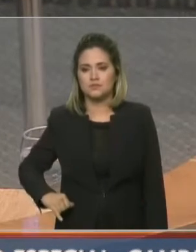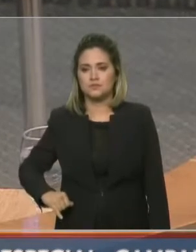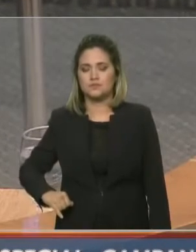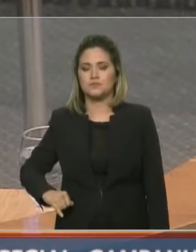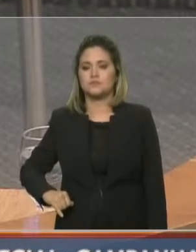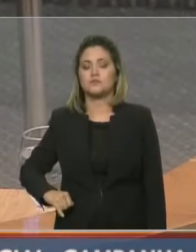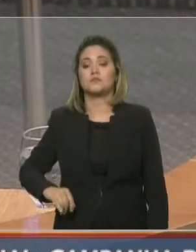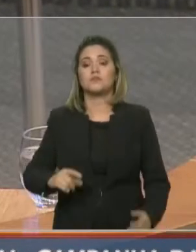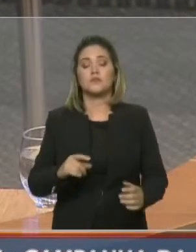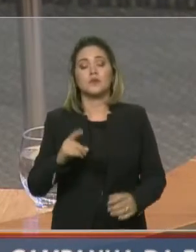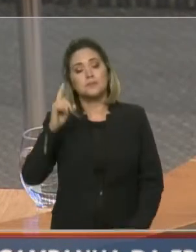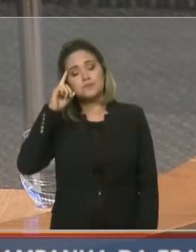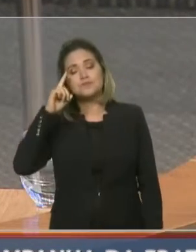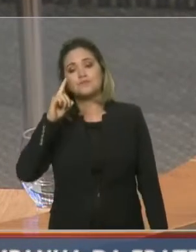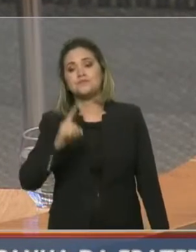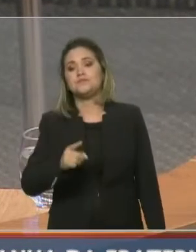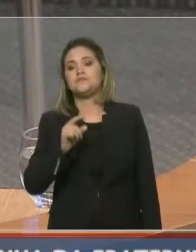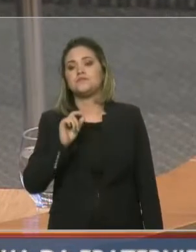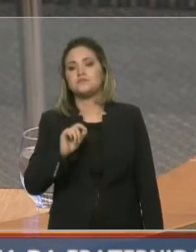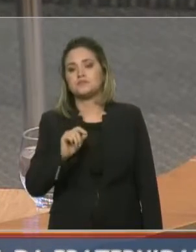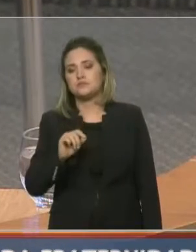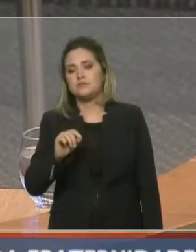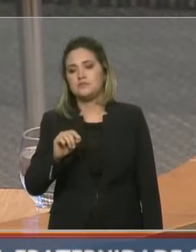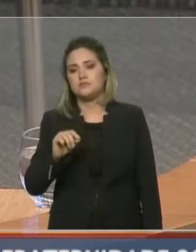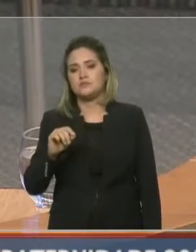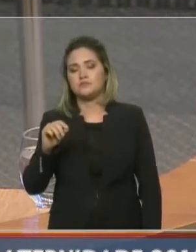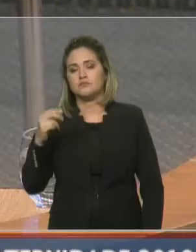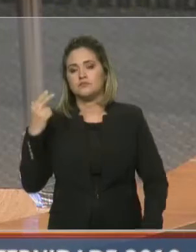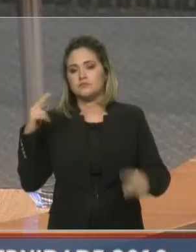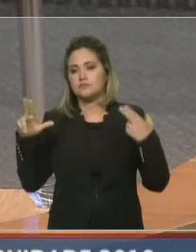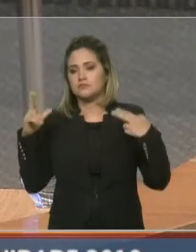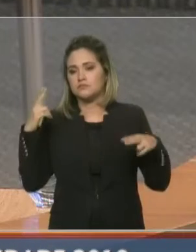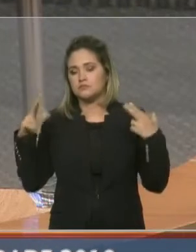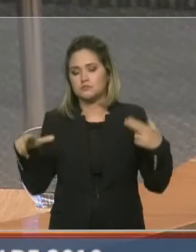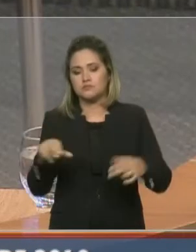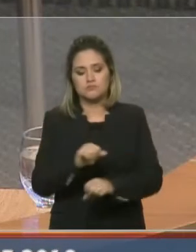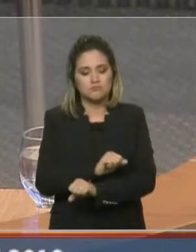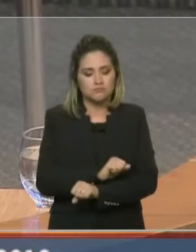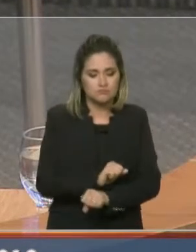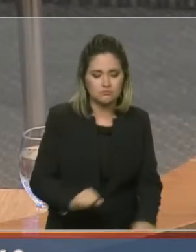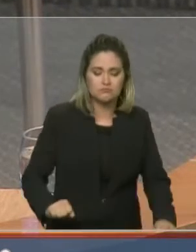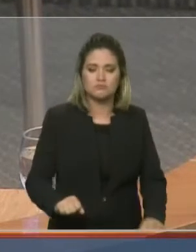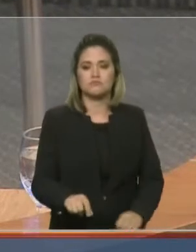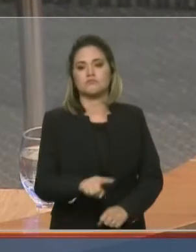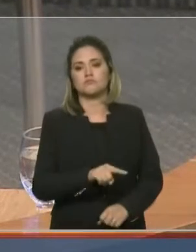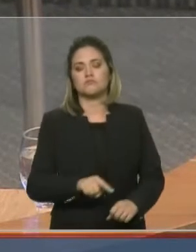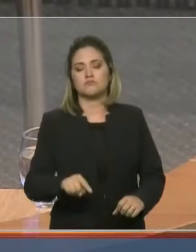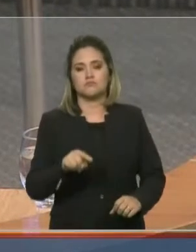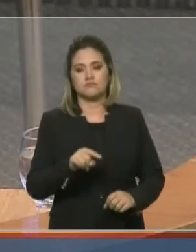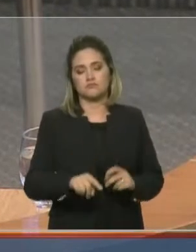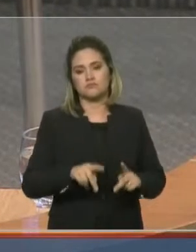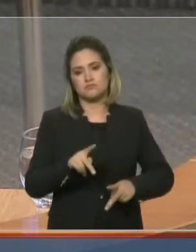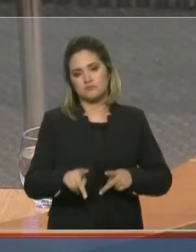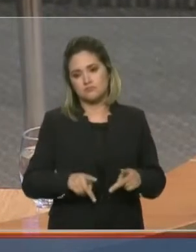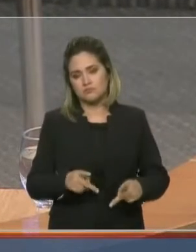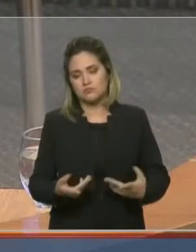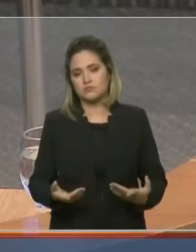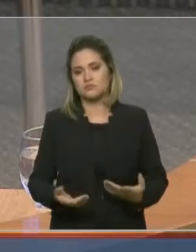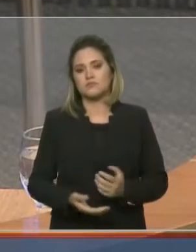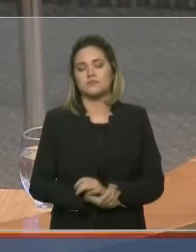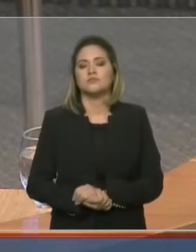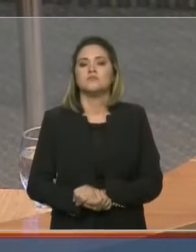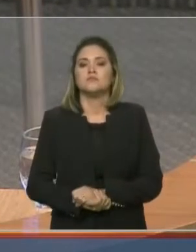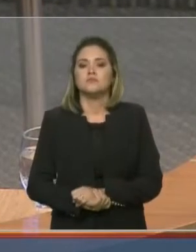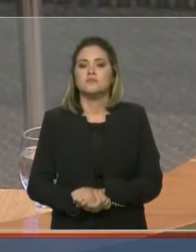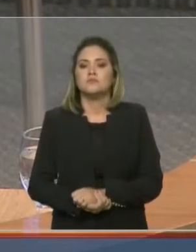porque não podemos jamais realizar um culto autêntico se aqueles que o celebram